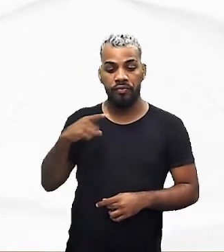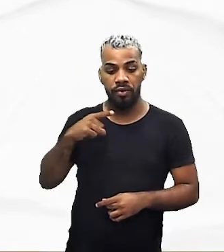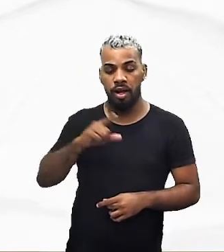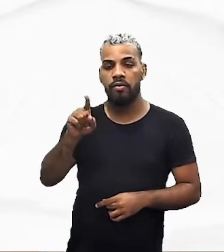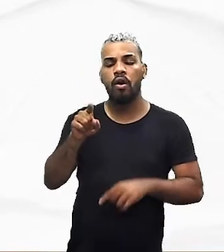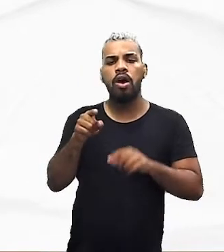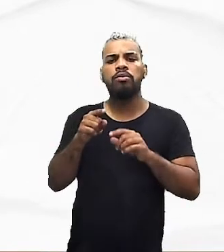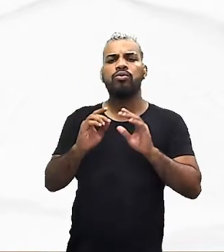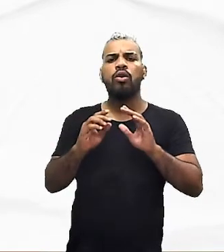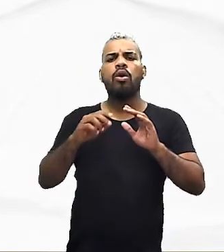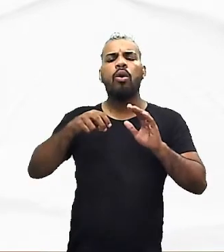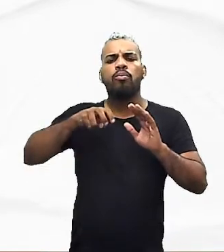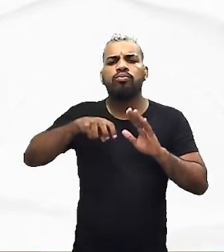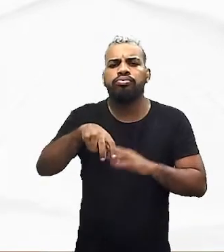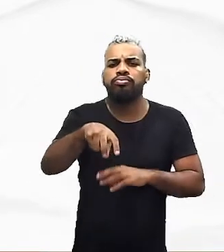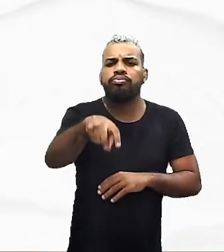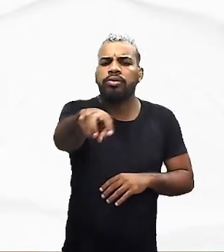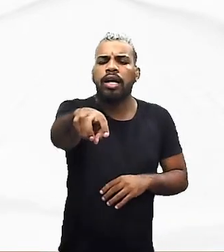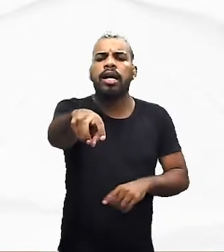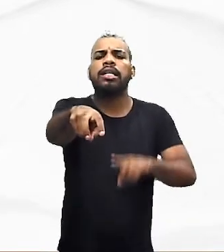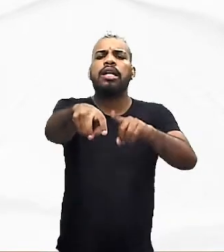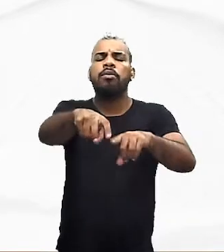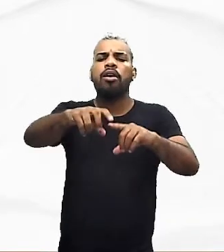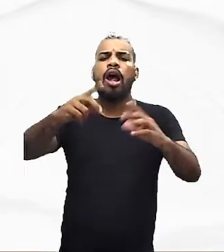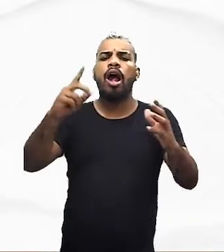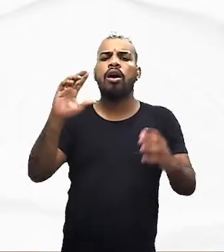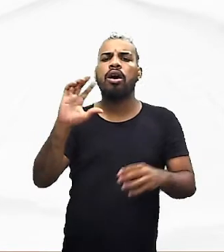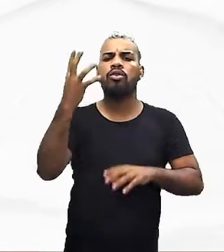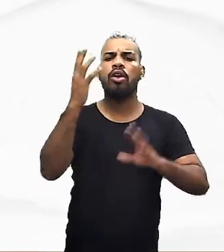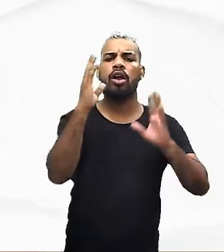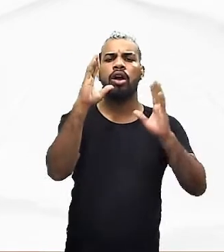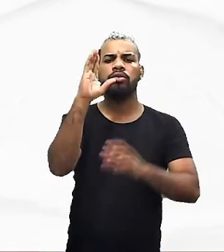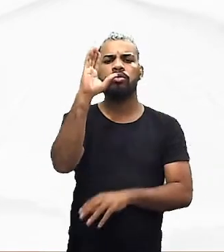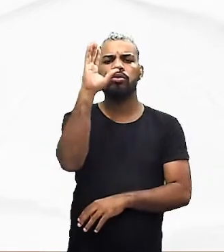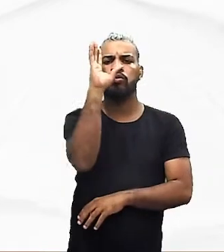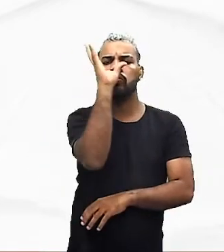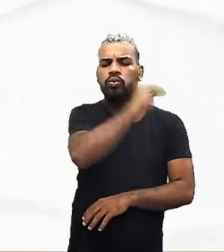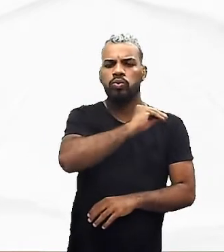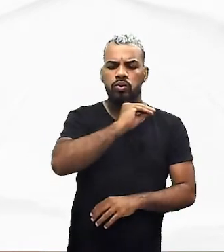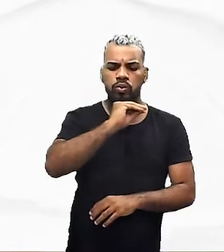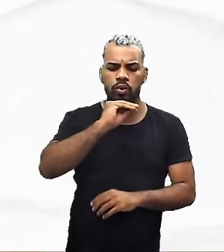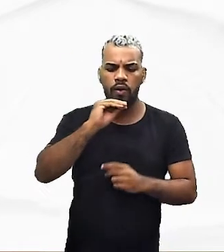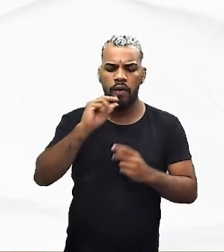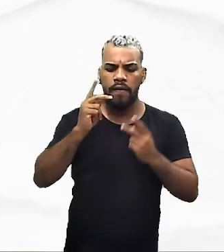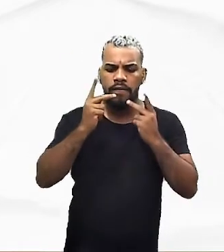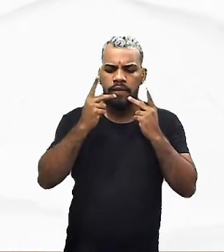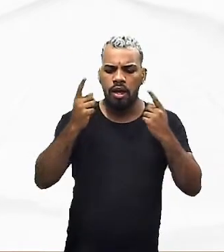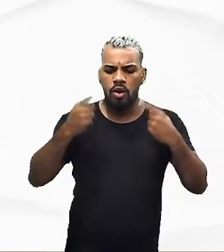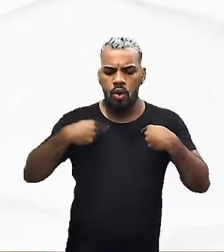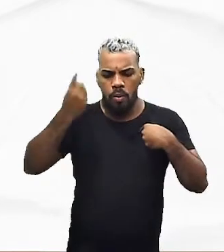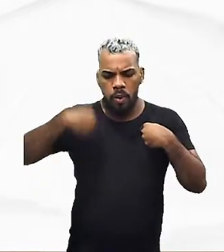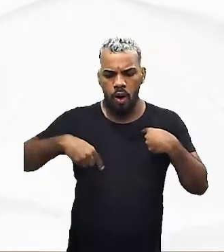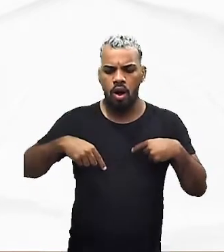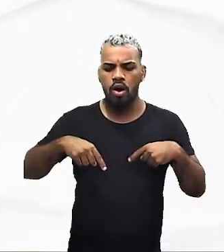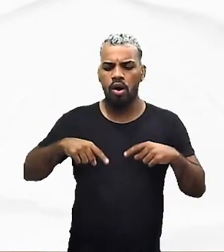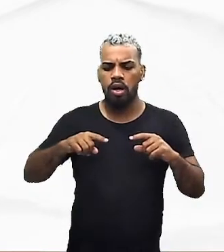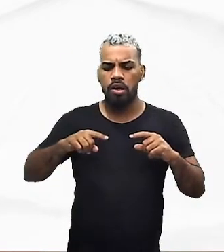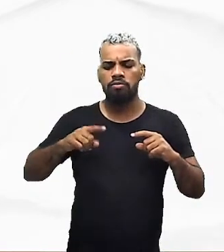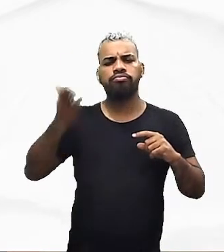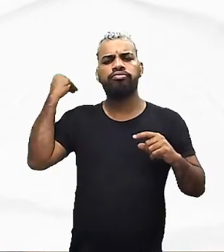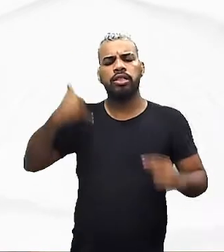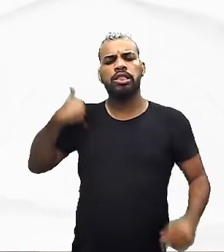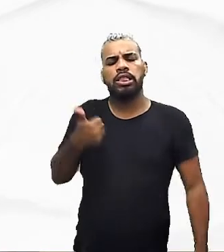meteoro e apagou-se de repente no meio do deslumbramento que produzira seu fulgor. Tinha ela 18